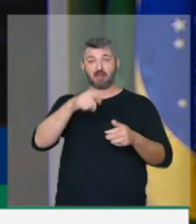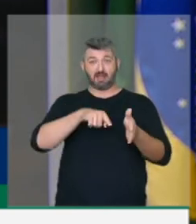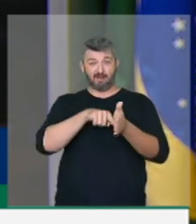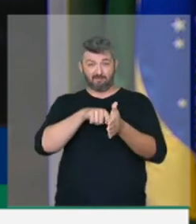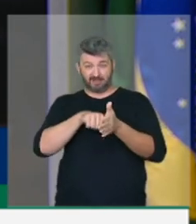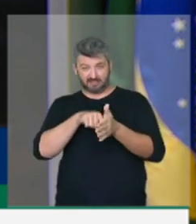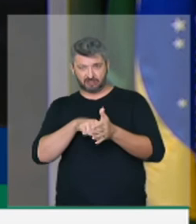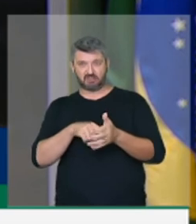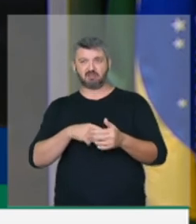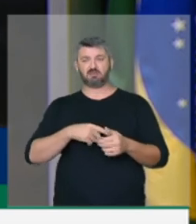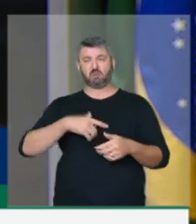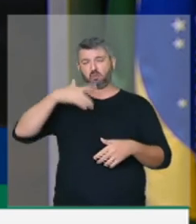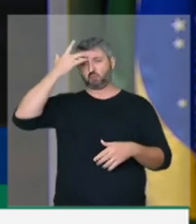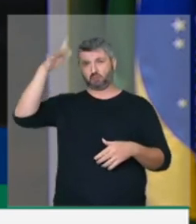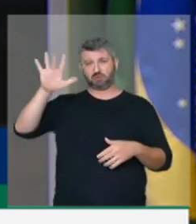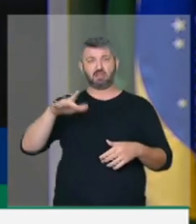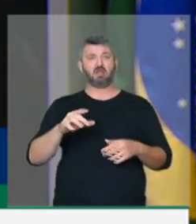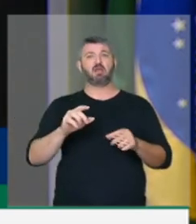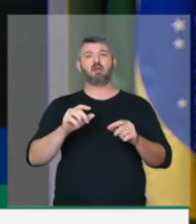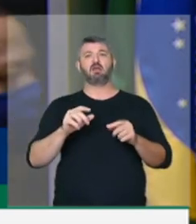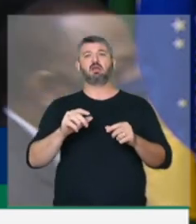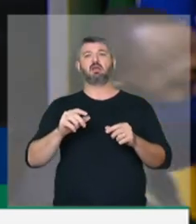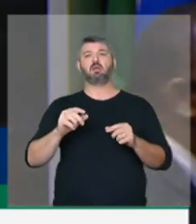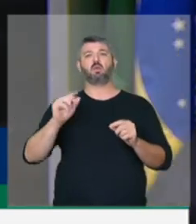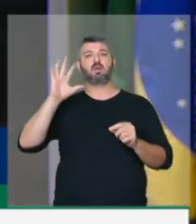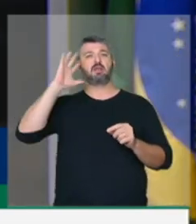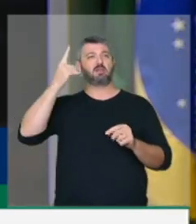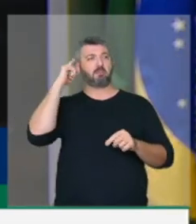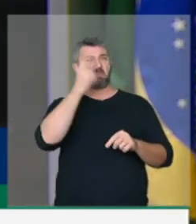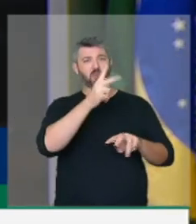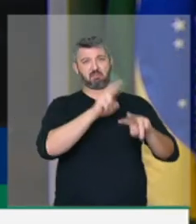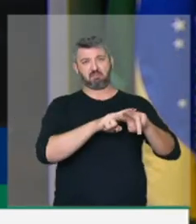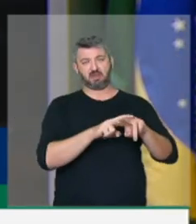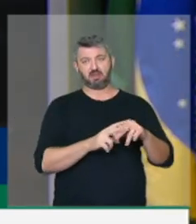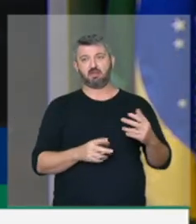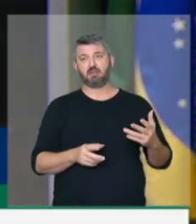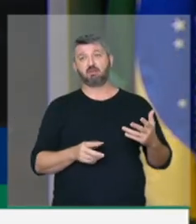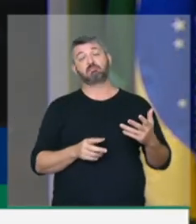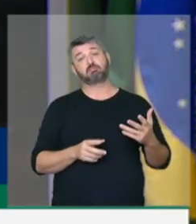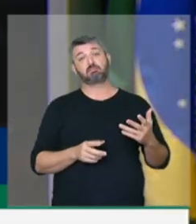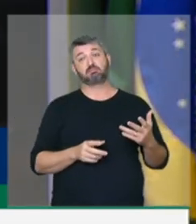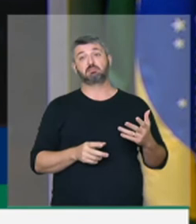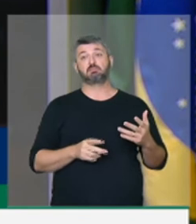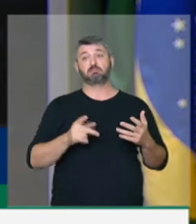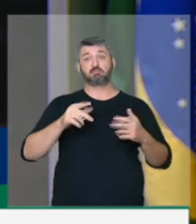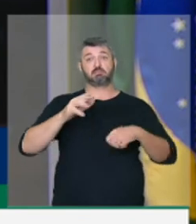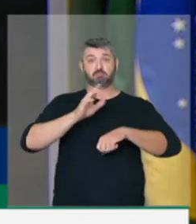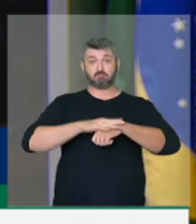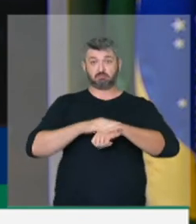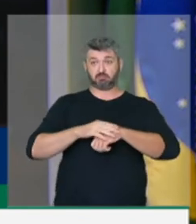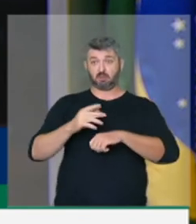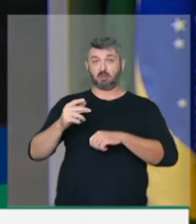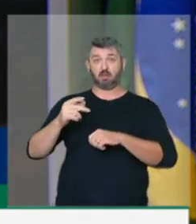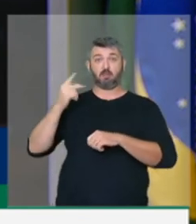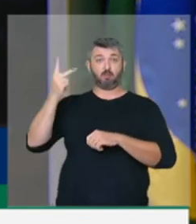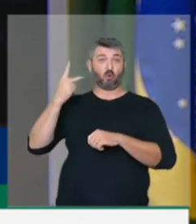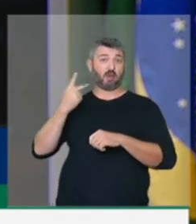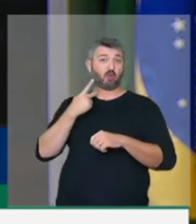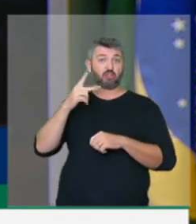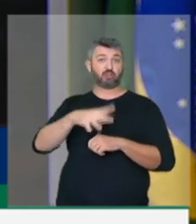no seio do qual foi determinada essa prisão foi caracterizado pela própria Procuradoria-Geral